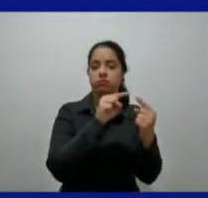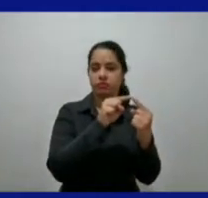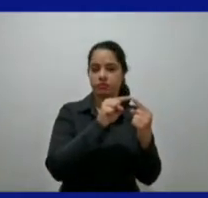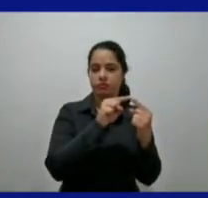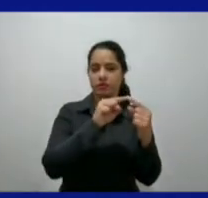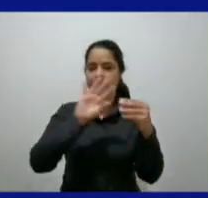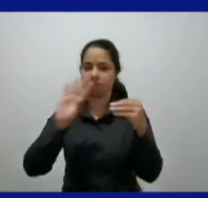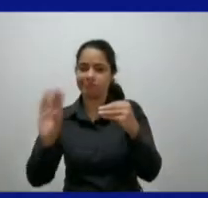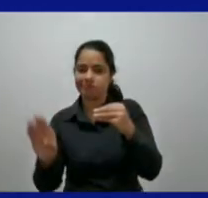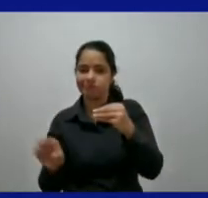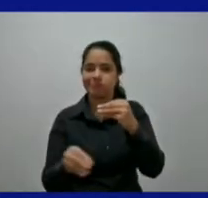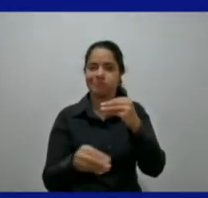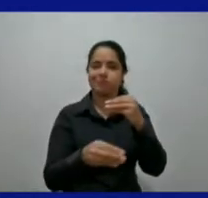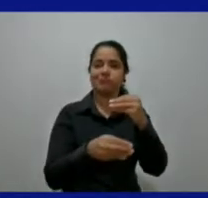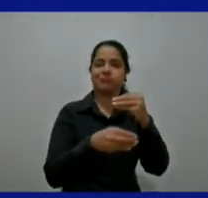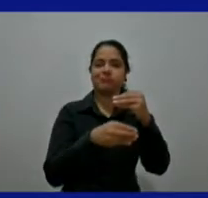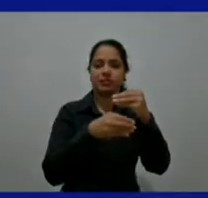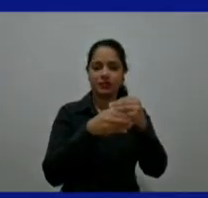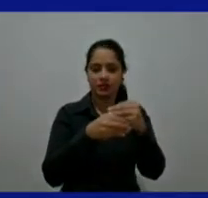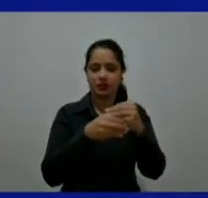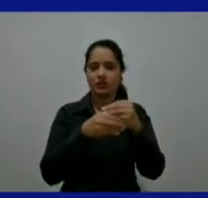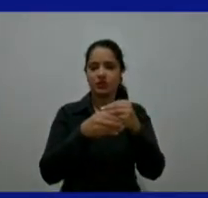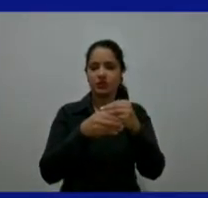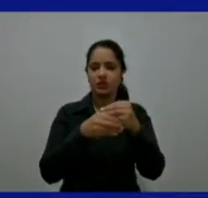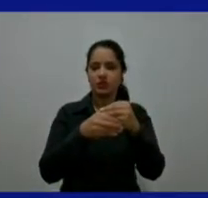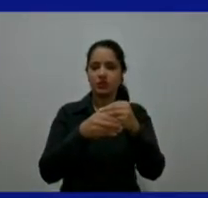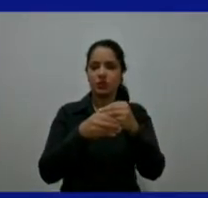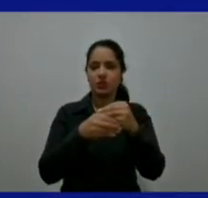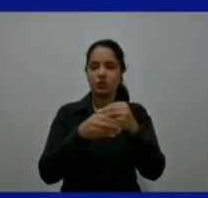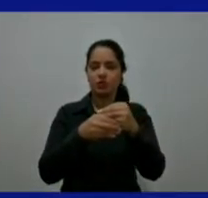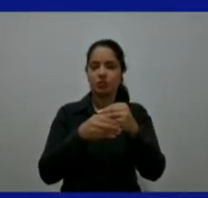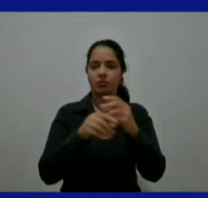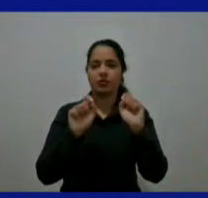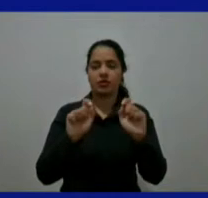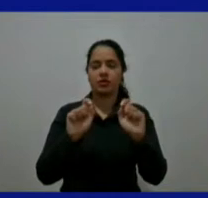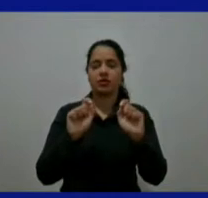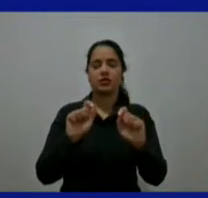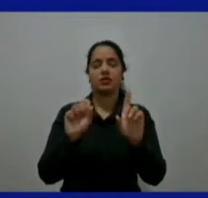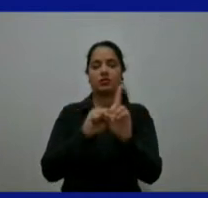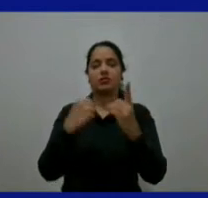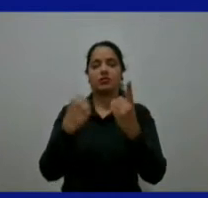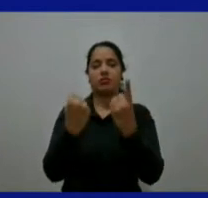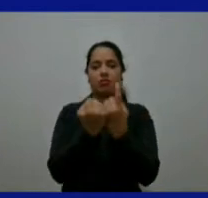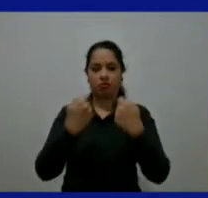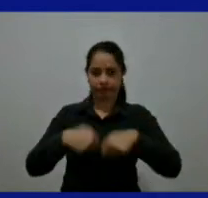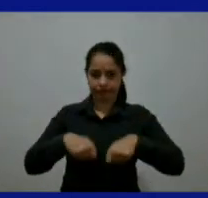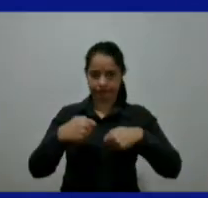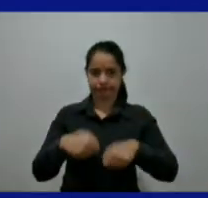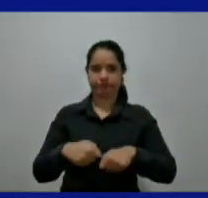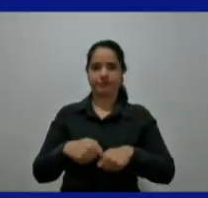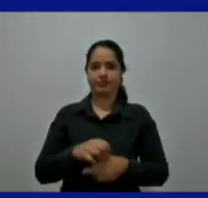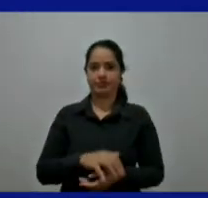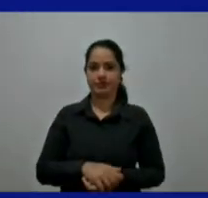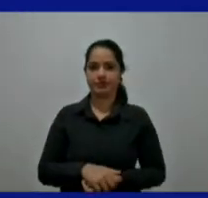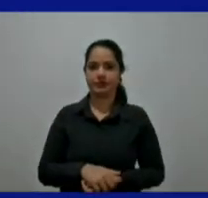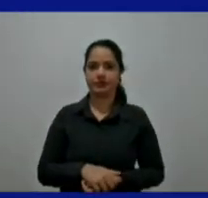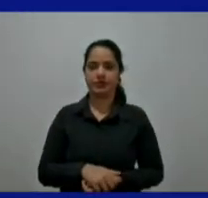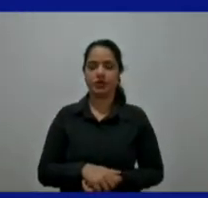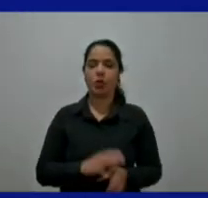mercado e da sociedade. E, por último, dizer que, embora o conceito de